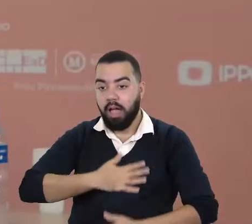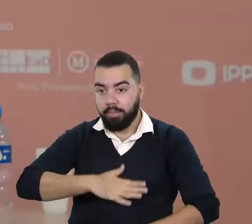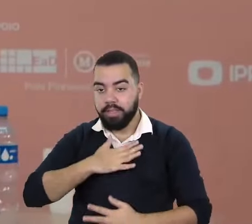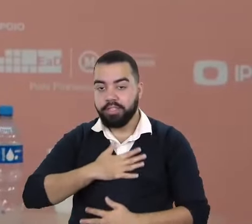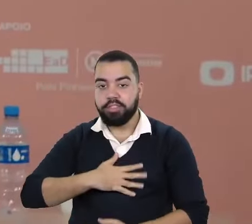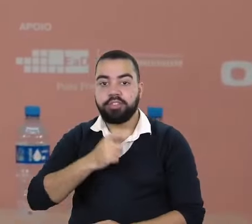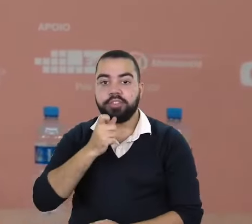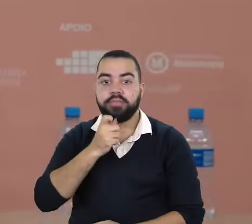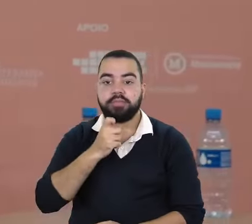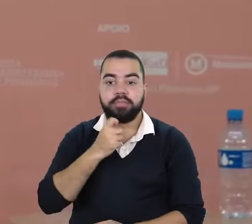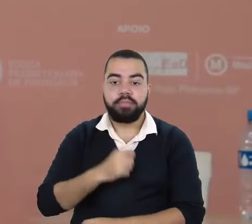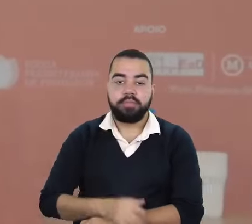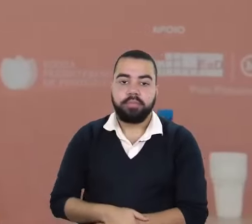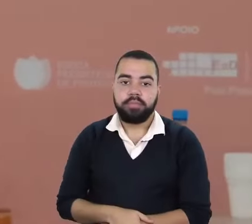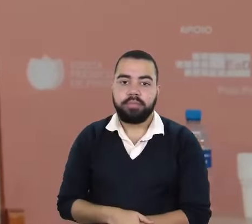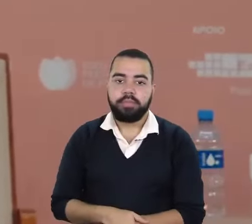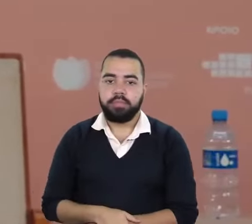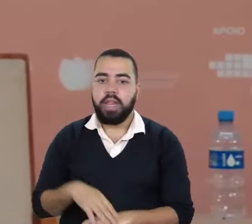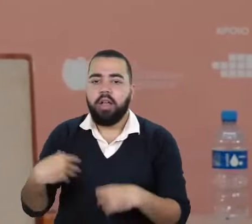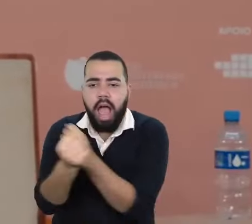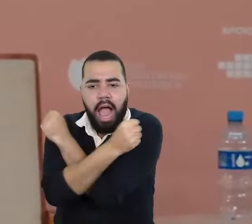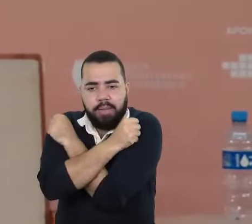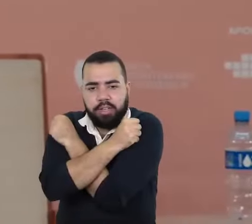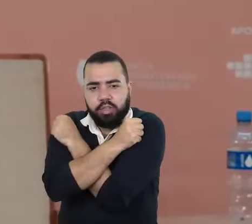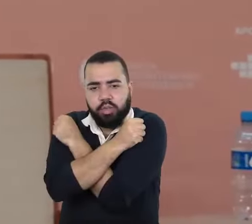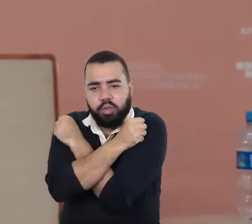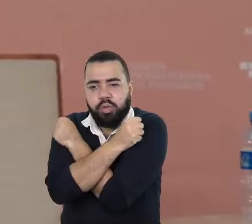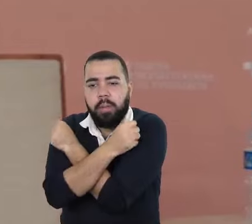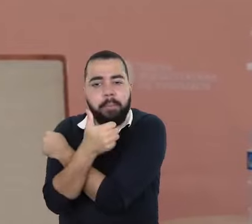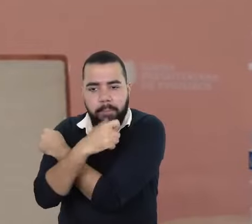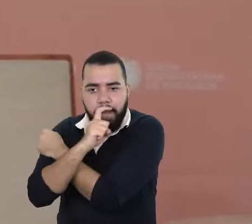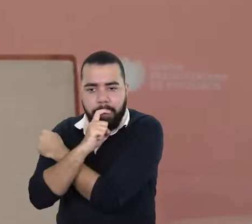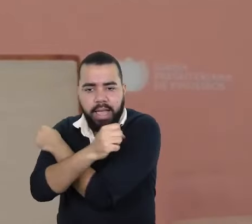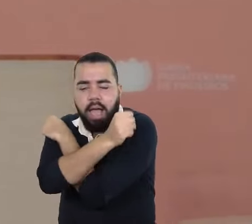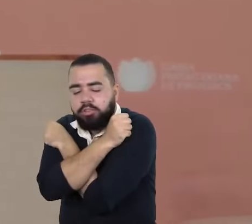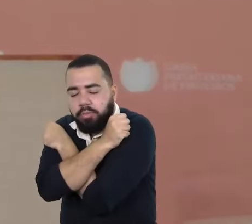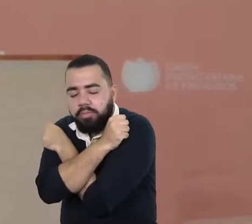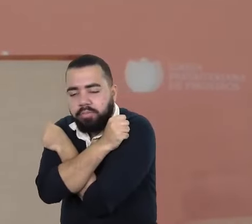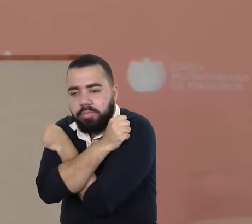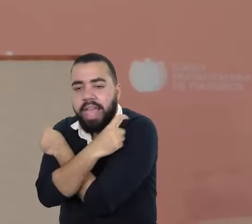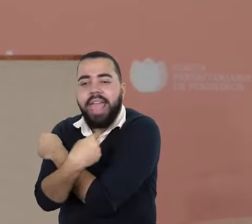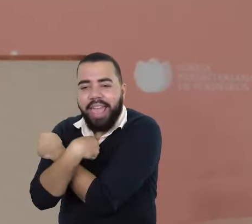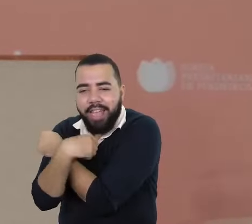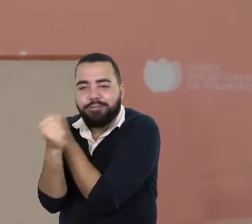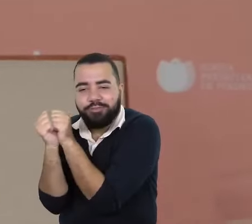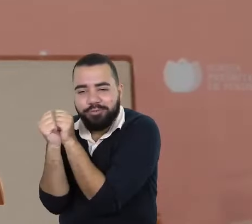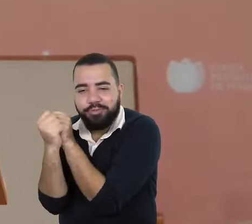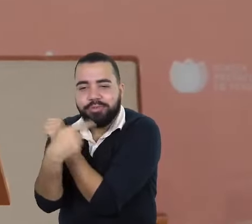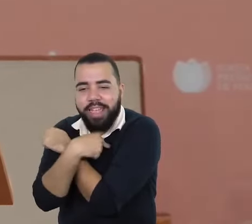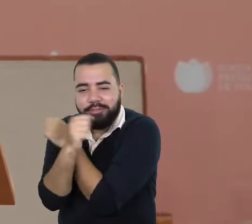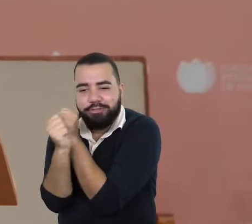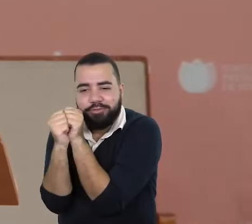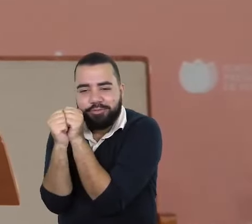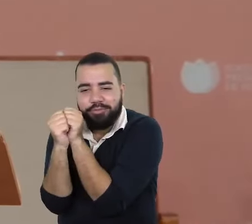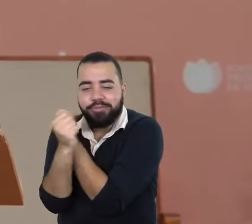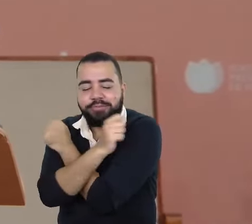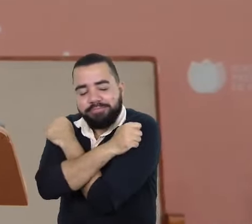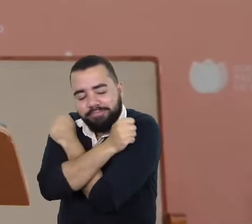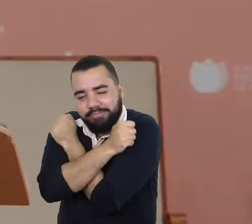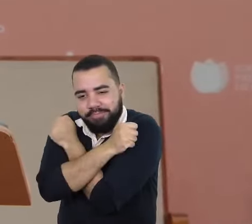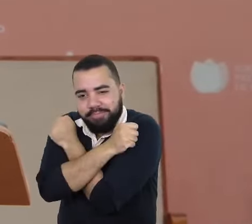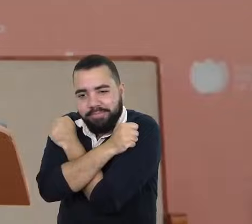calma. E segurou meus dois braços e ficou quietinho comigo. Falou assim, filha, tá tudo bem, eu tô aqui. Gente, não precisa falar nada, não precisa dar